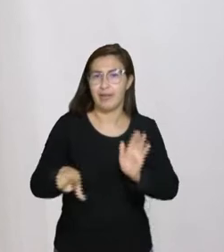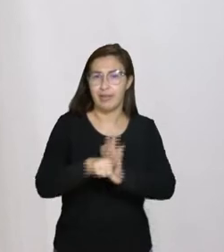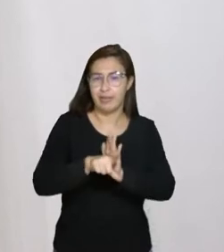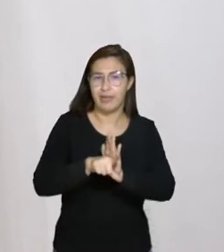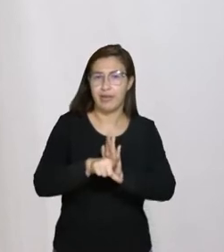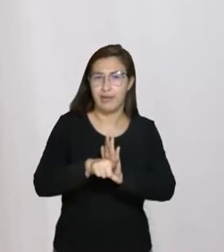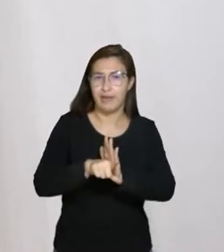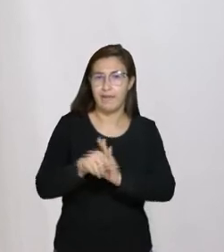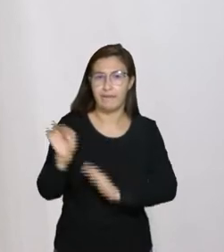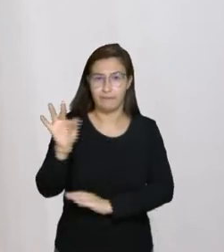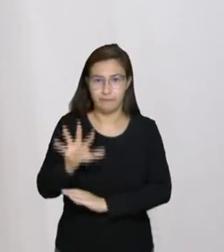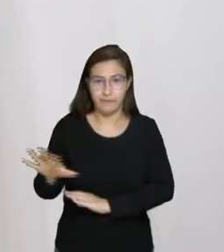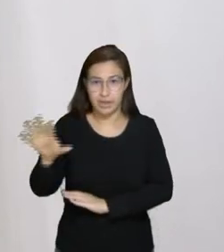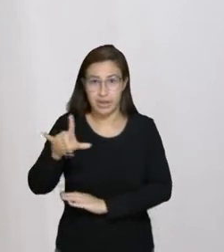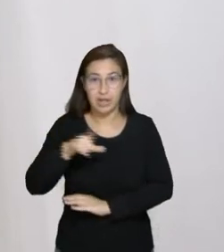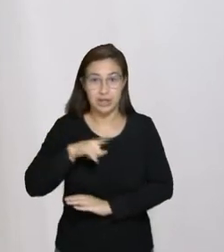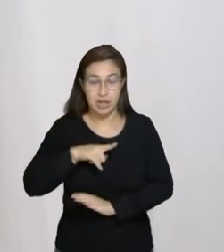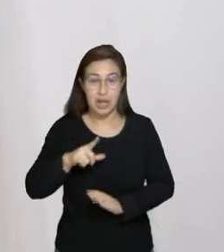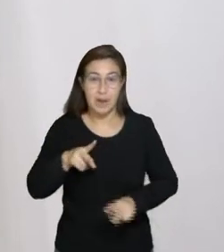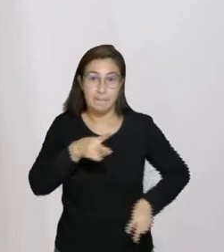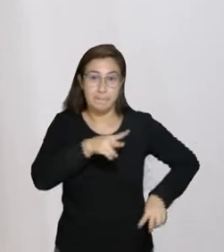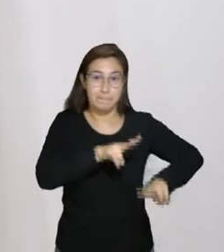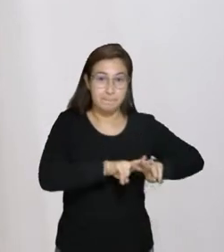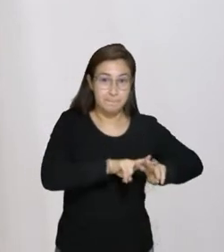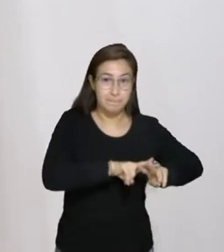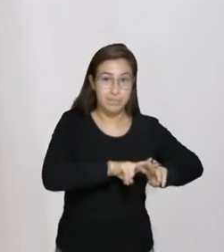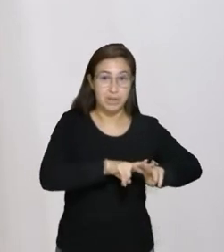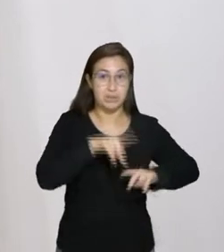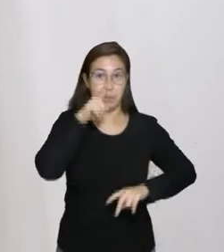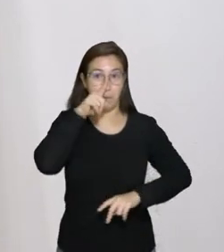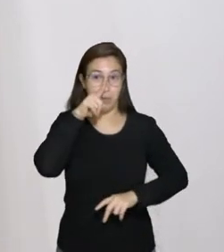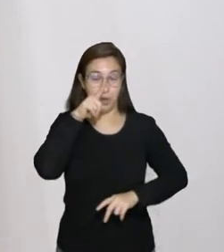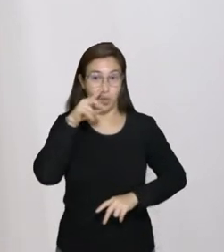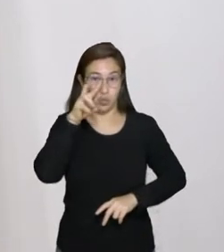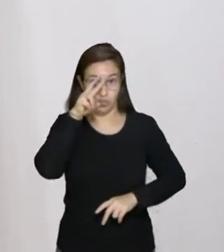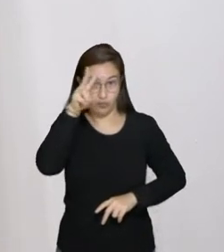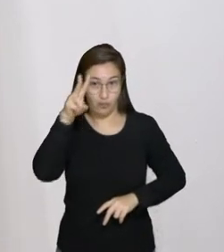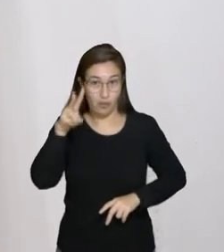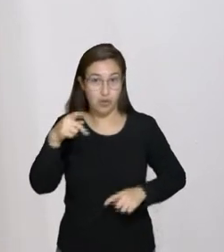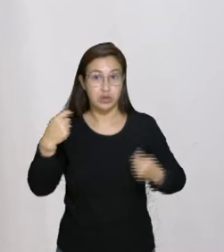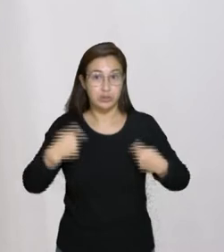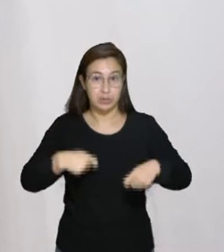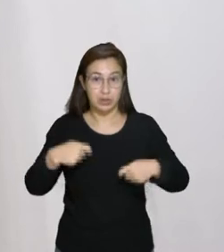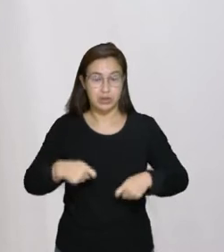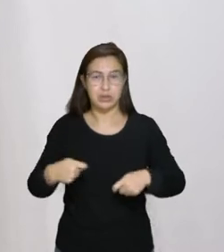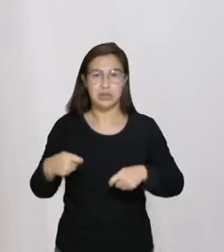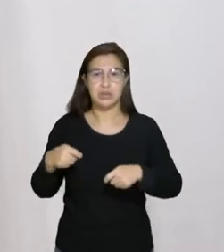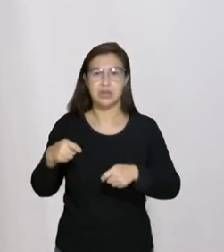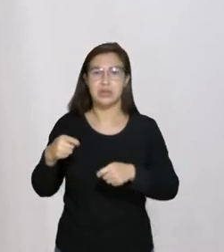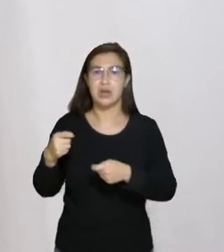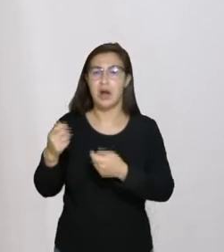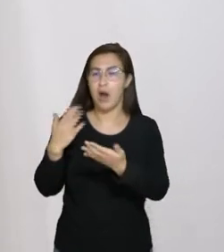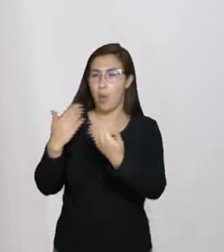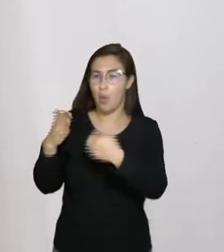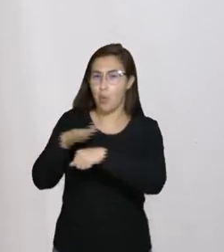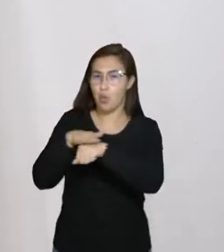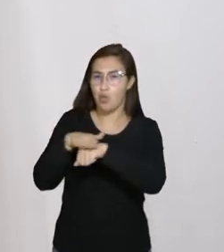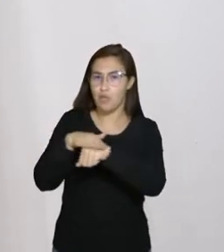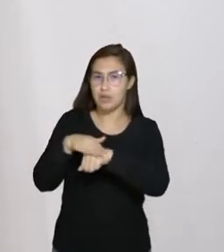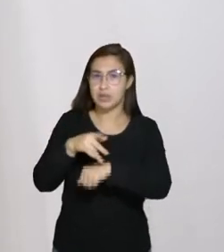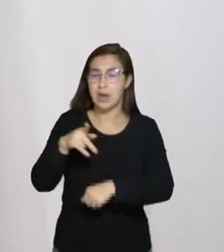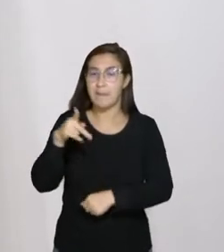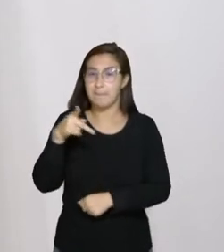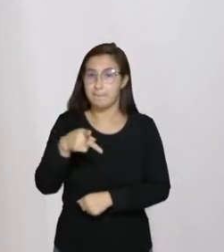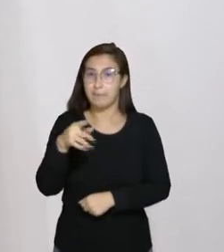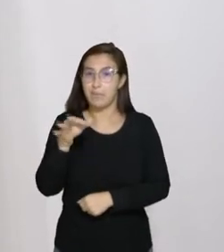presos de alta periculosidade para serem transferidos, basta fazer um contato com a Polícia Federal e o Ministério da Justiça,